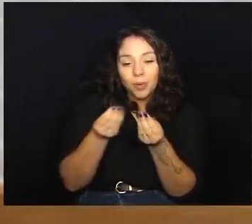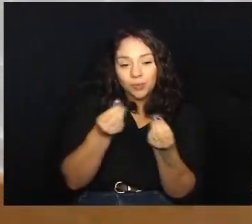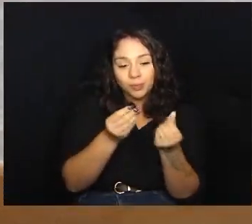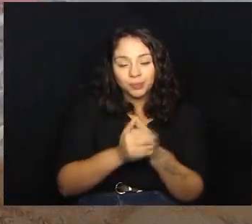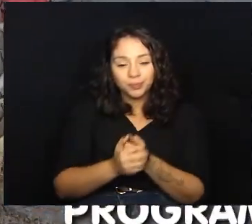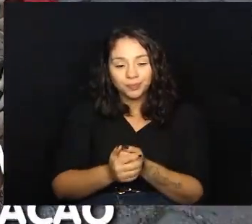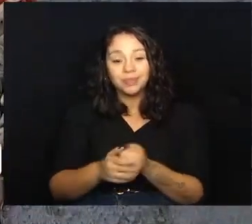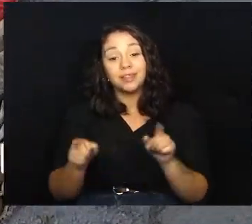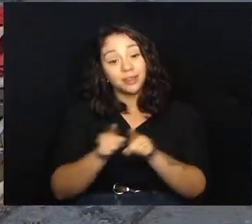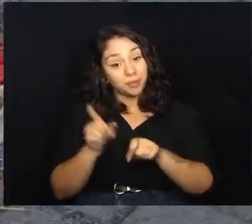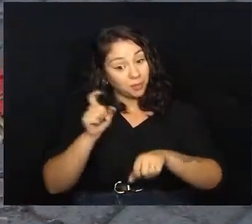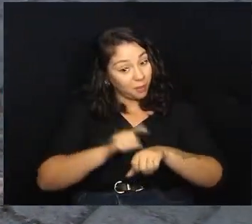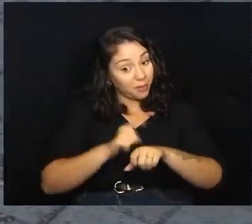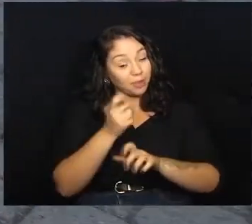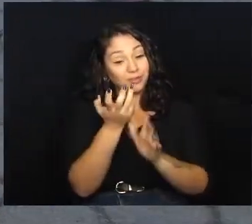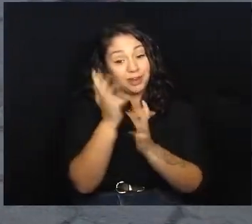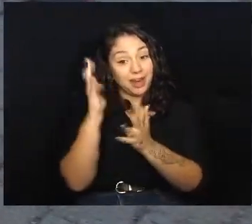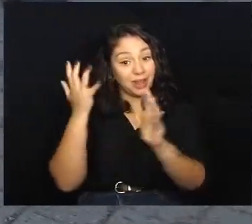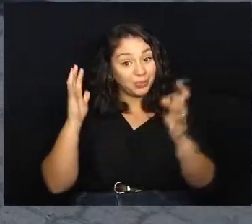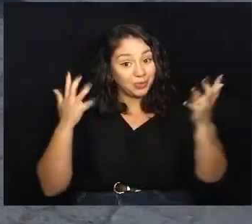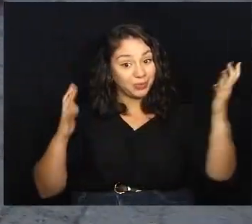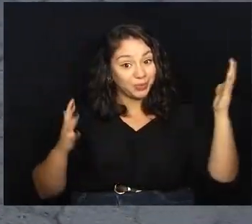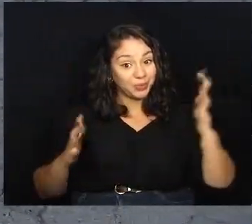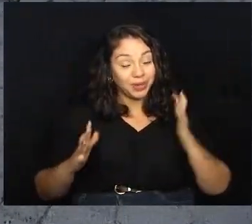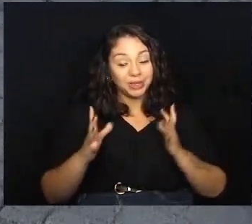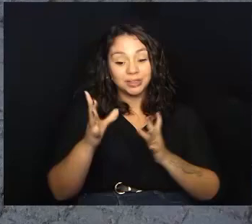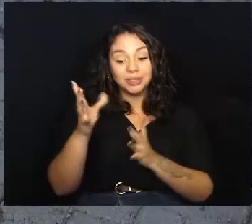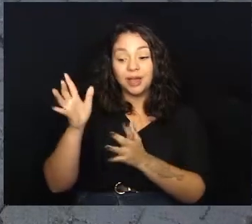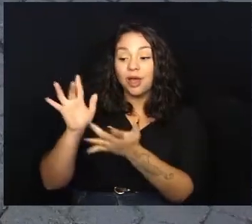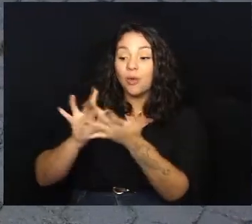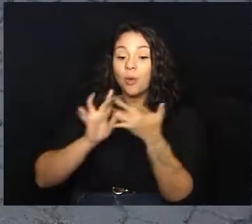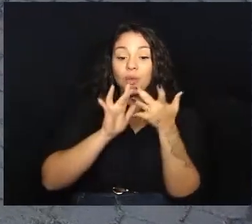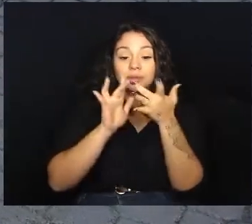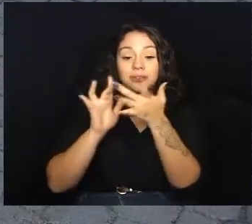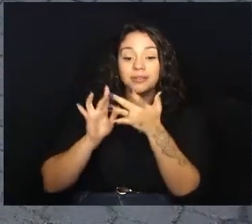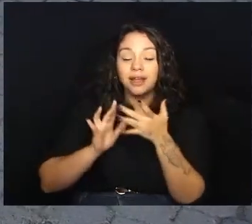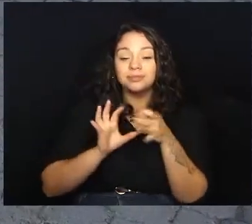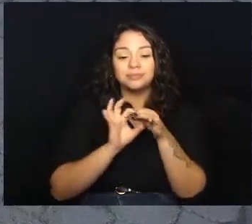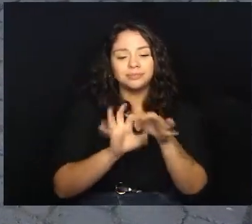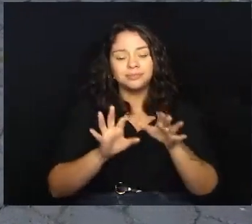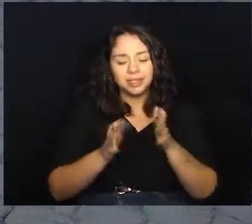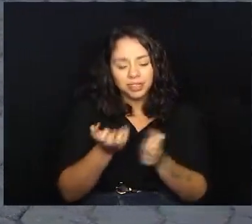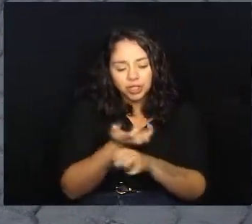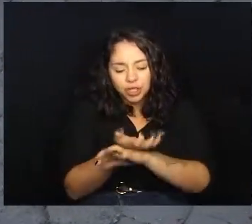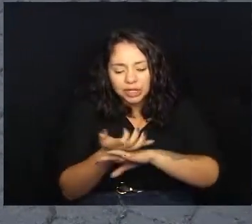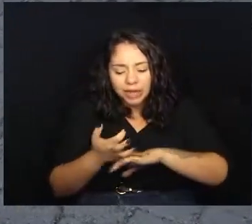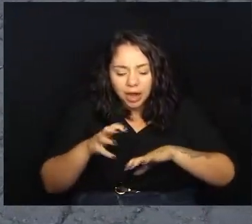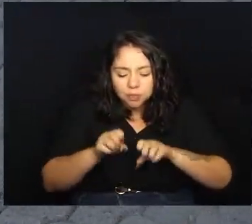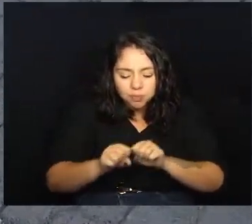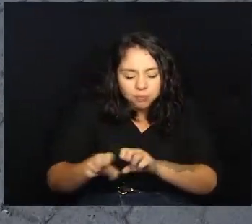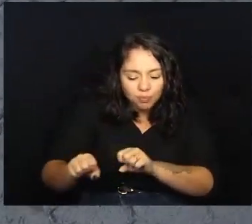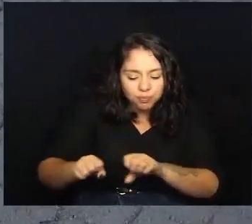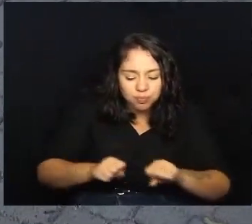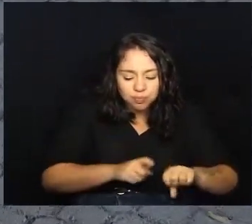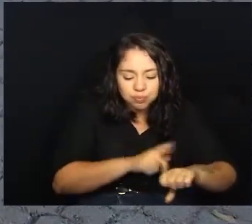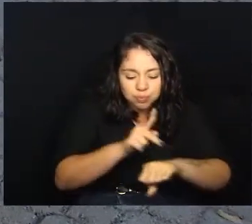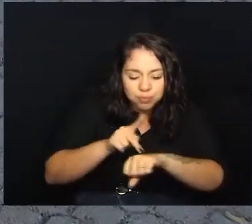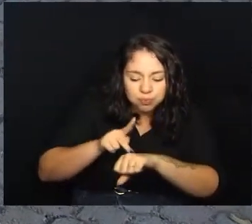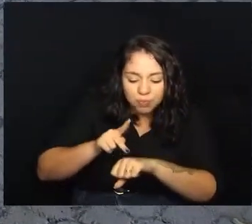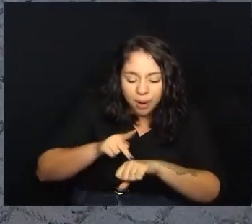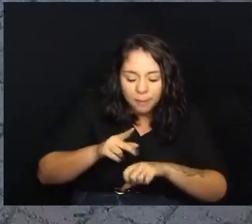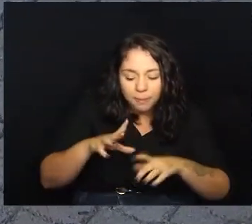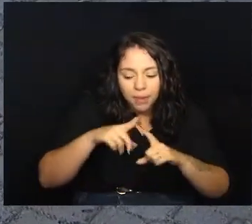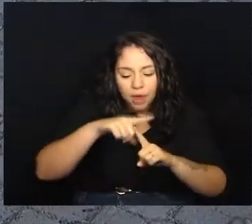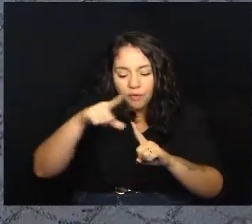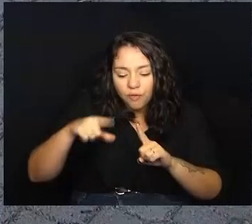mãos. Inclua momentos na natureza na programação. Deixe ela ter contato com a grama, pegar